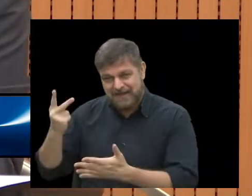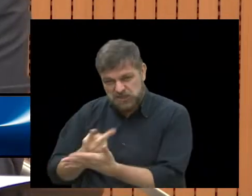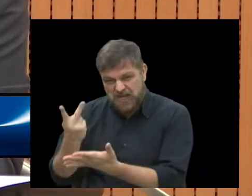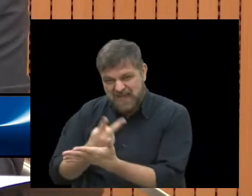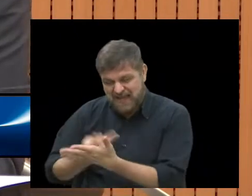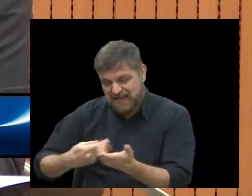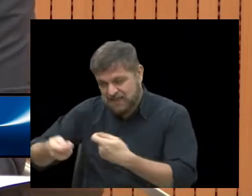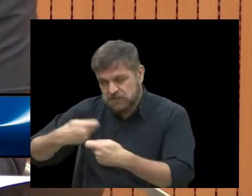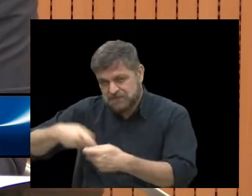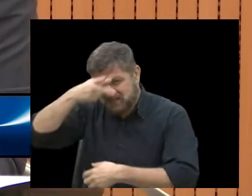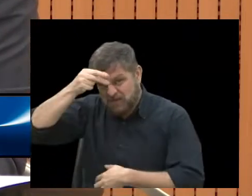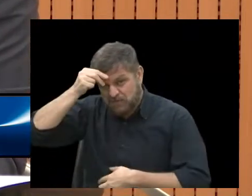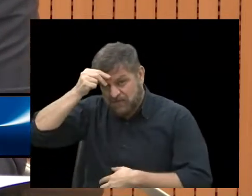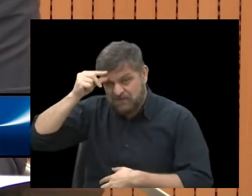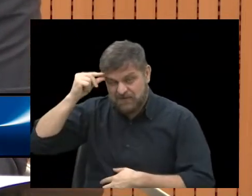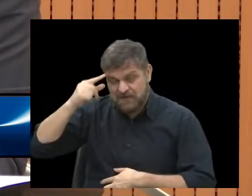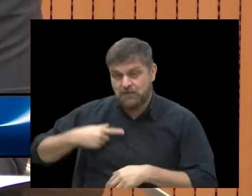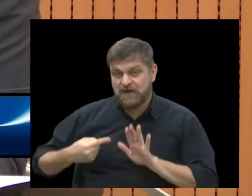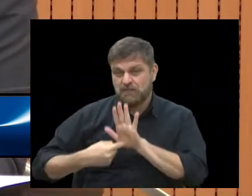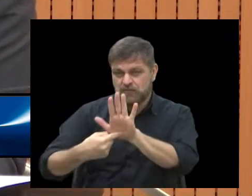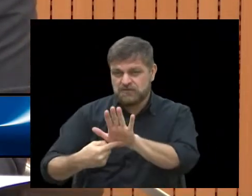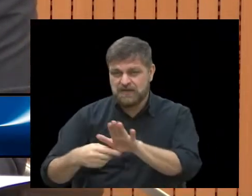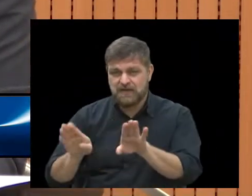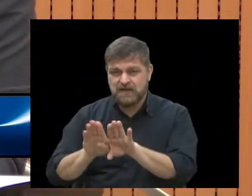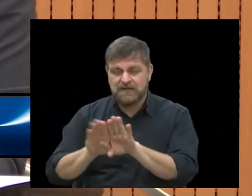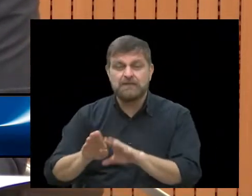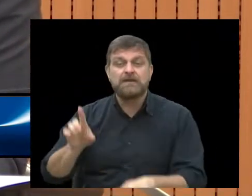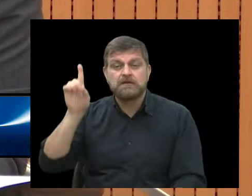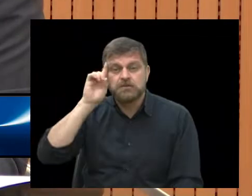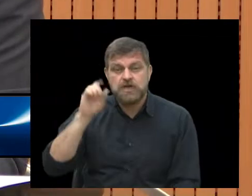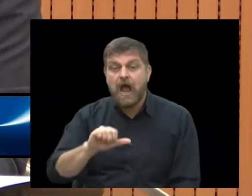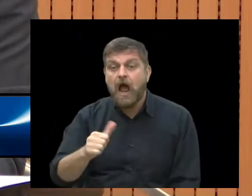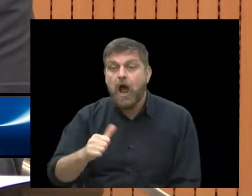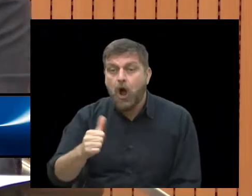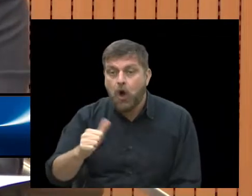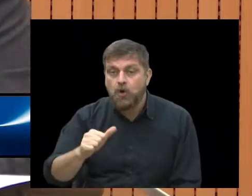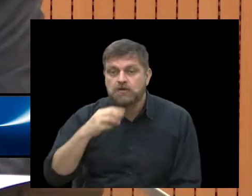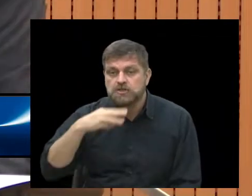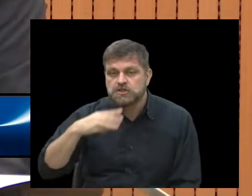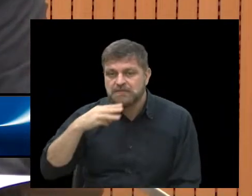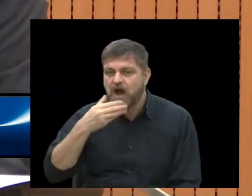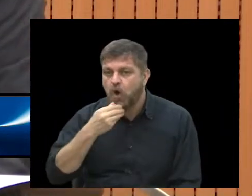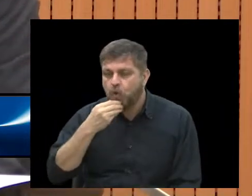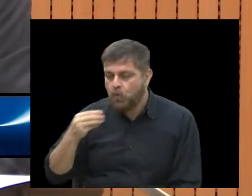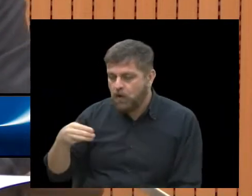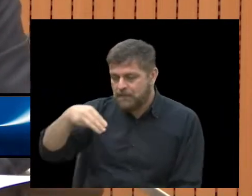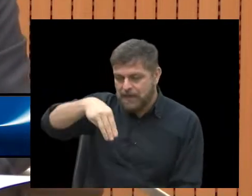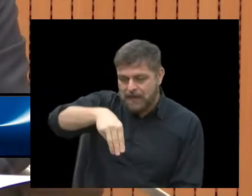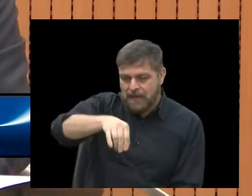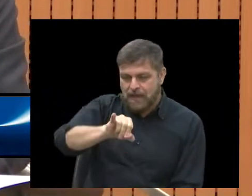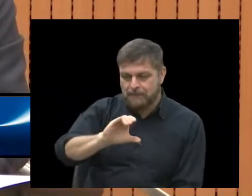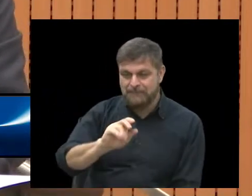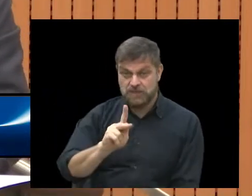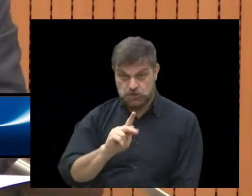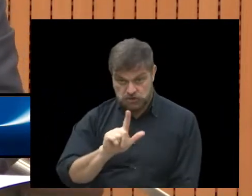administrativa, trago à tona um fato recente. No dia 11 de março, o senhor Michel veio a essa casa, a convite desse vereador,